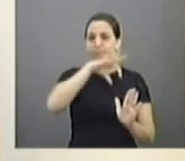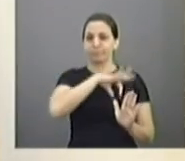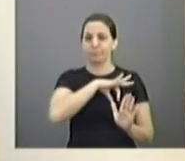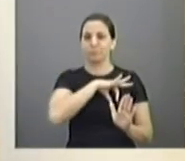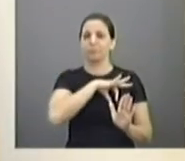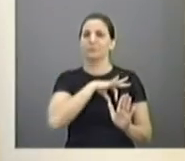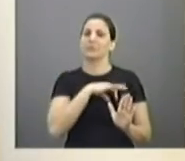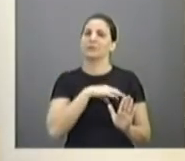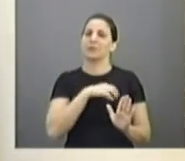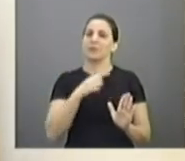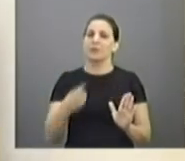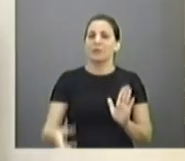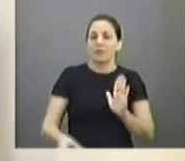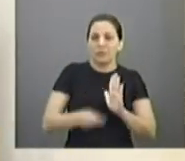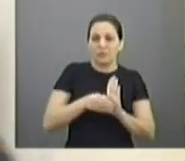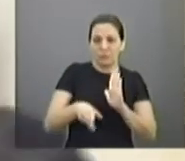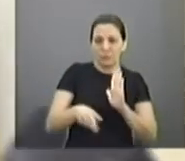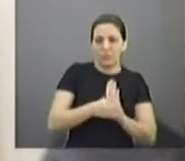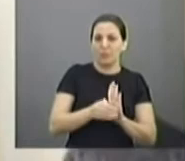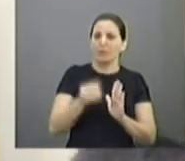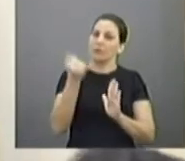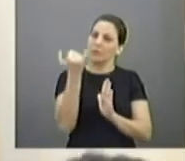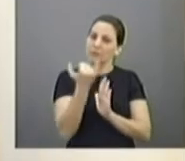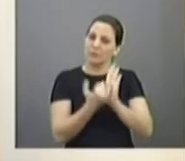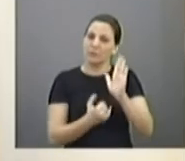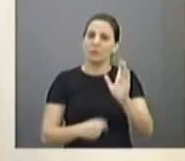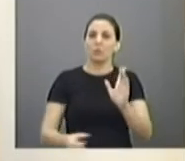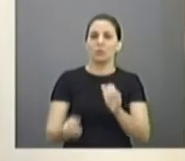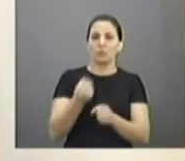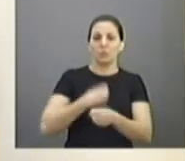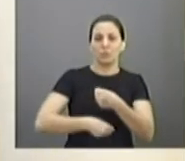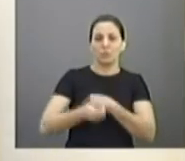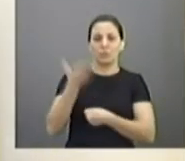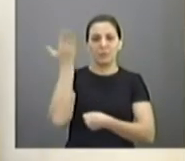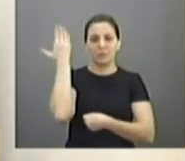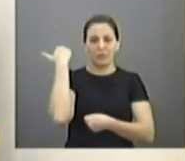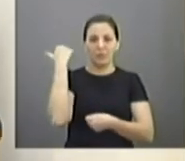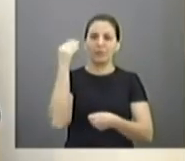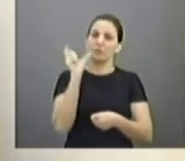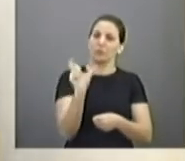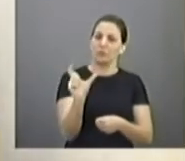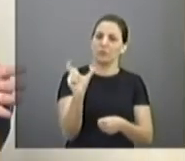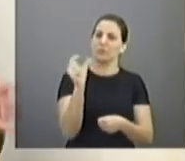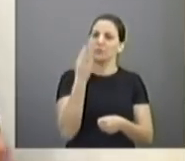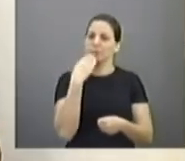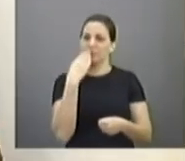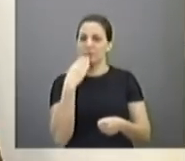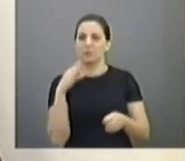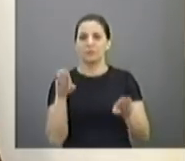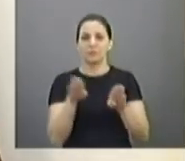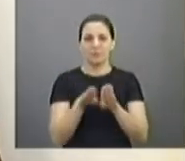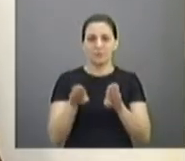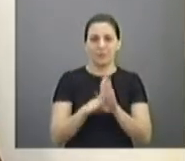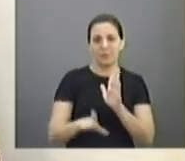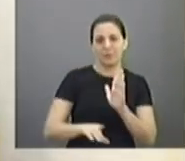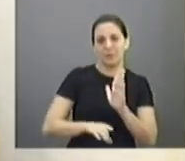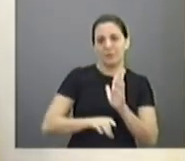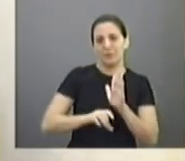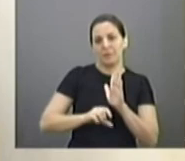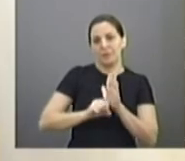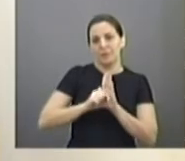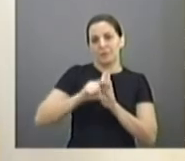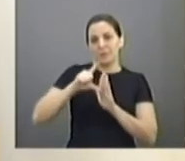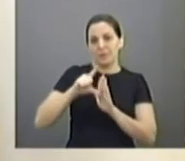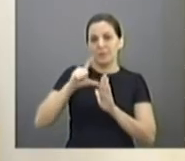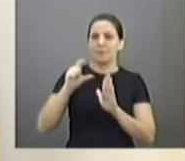a reposição inflacionária do ano passado e deste ano também no ticket de alimentação. Eu espero que o governo faça esse esforço,